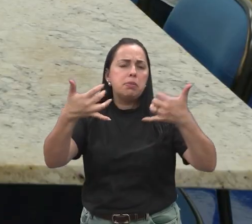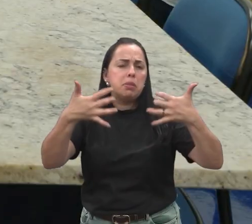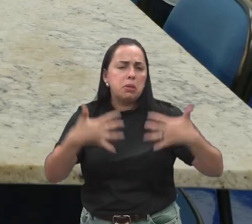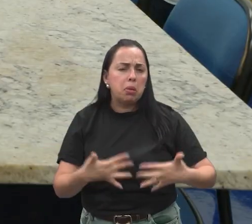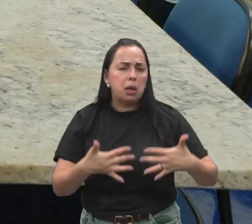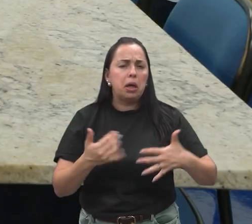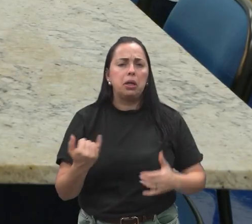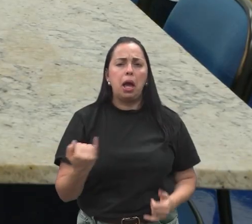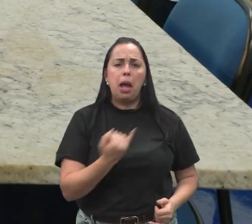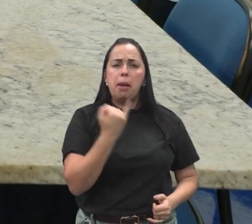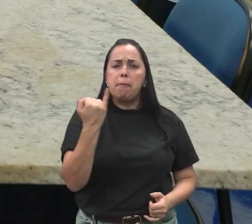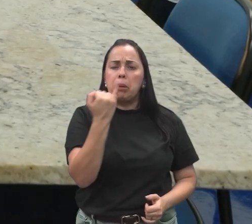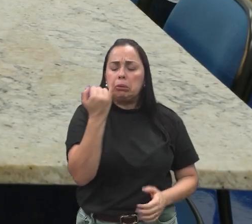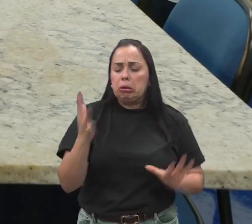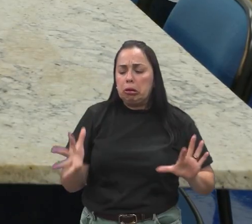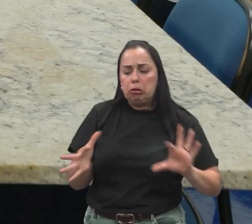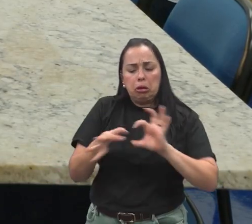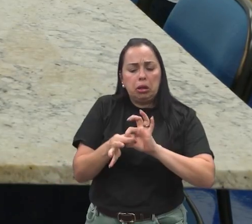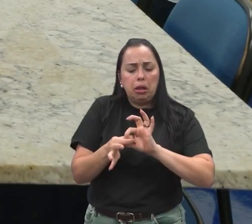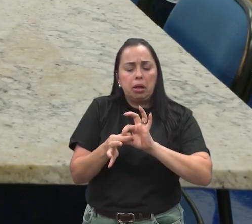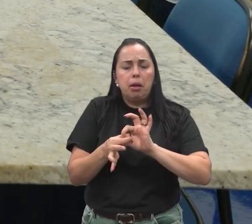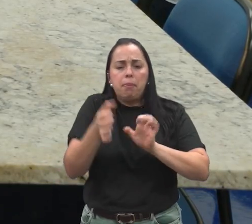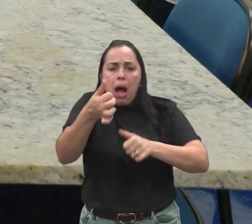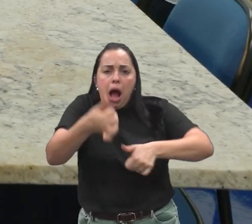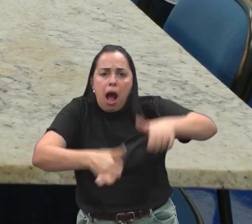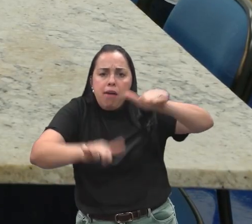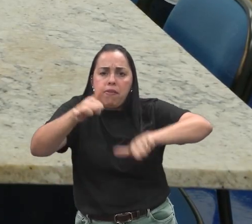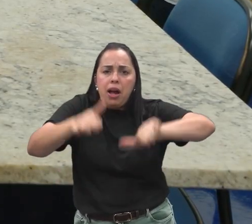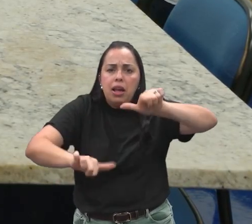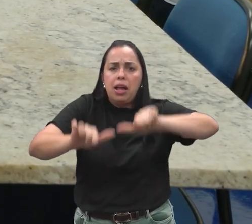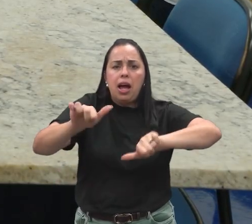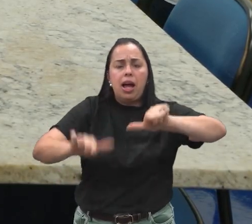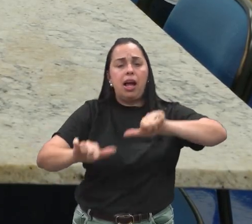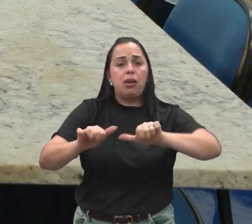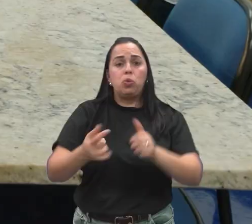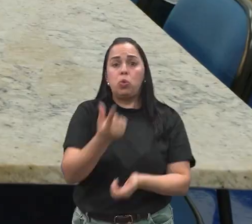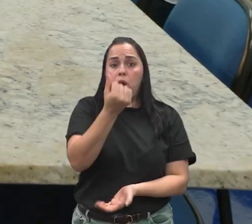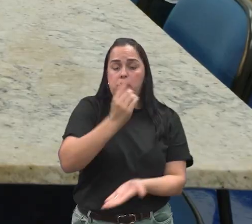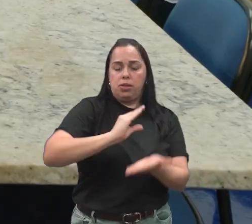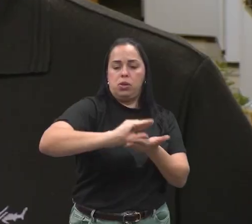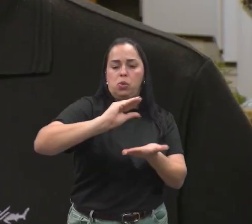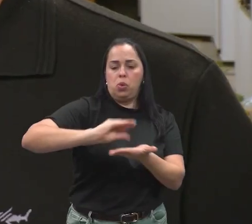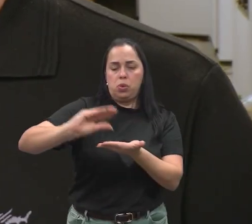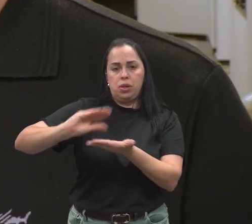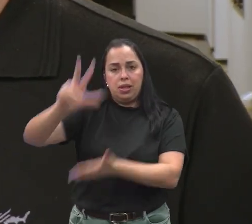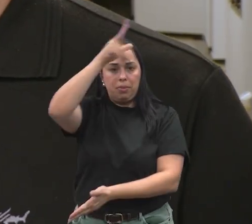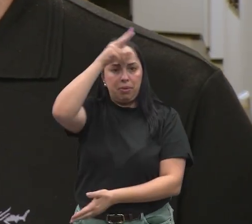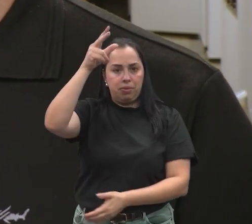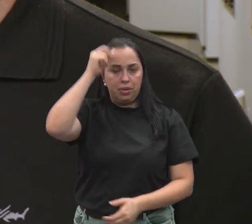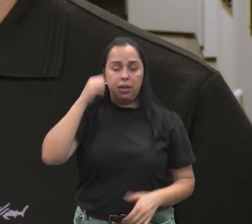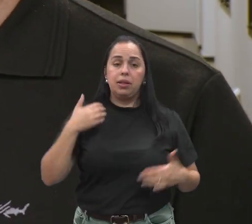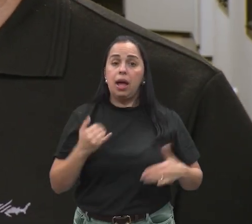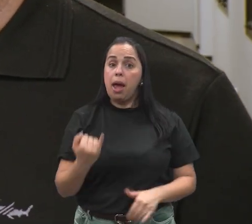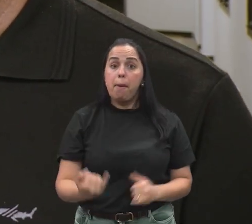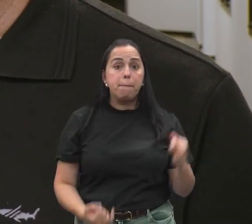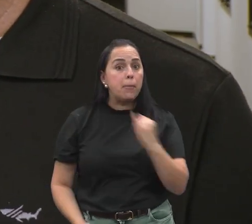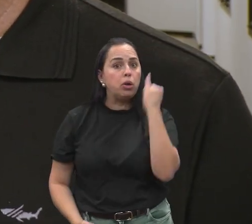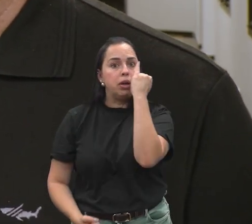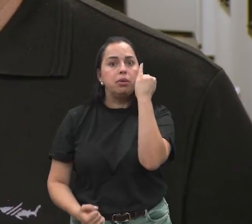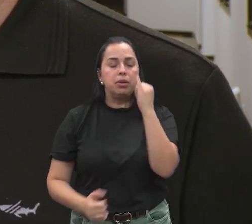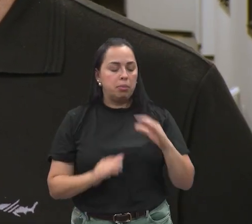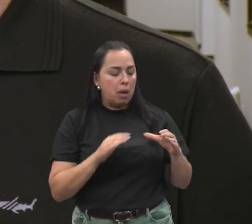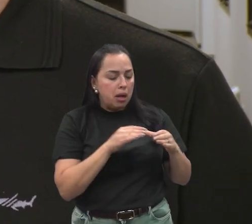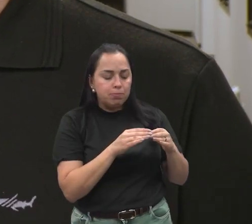Campos, destacou a importância do trabalho em conjunto para avaliar as contas do Executivo. É muito importante porque são mais